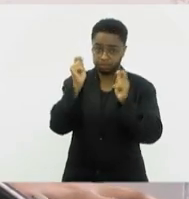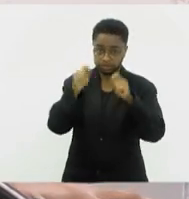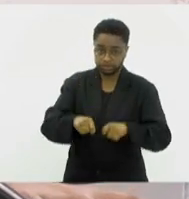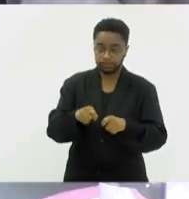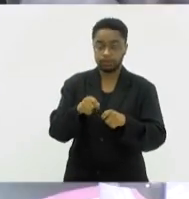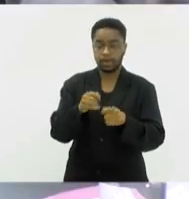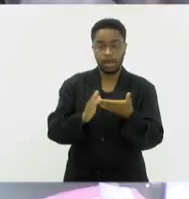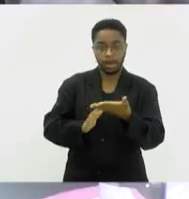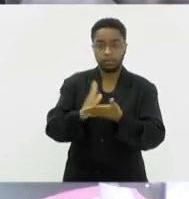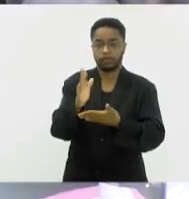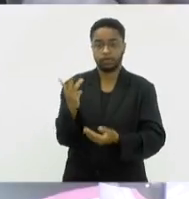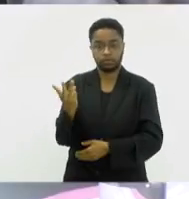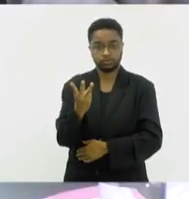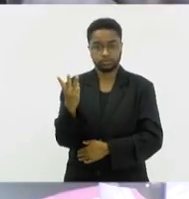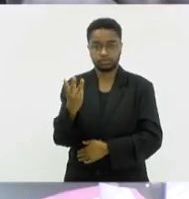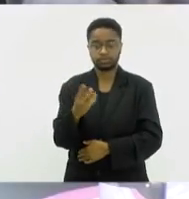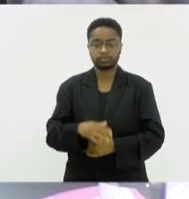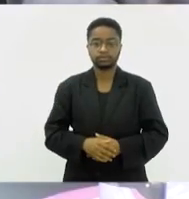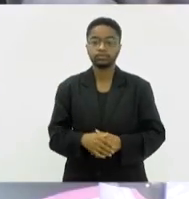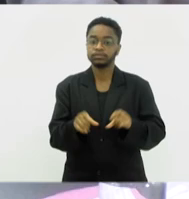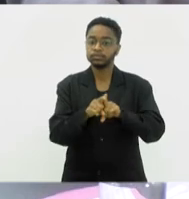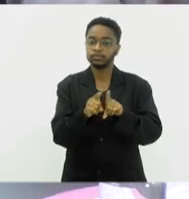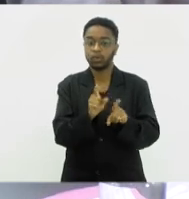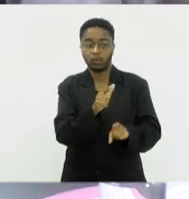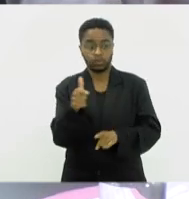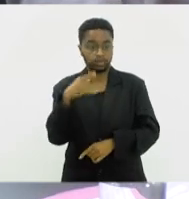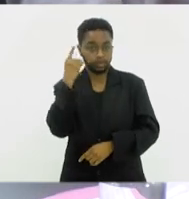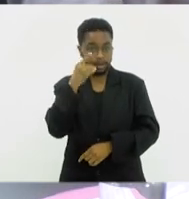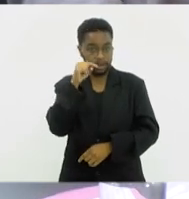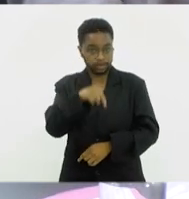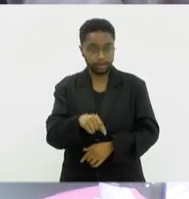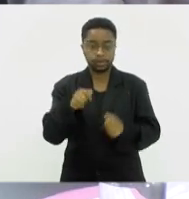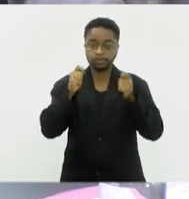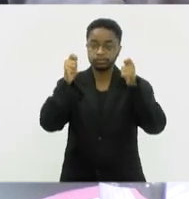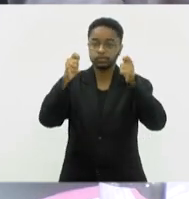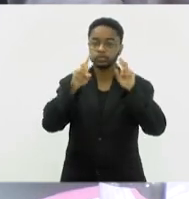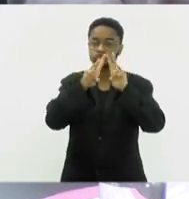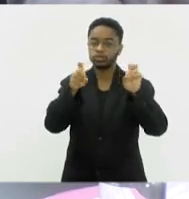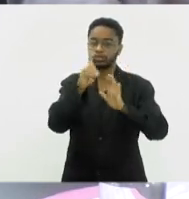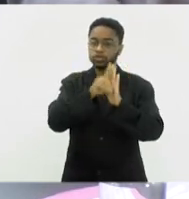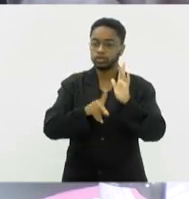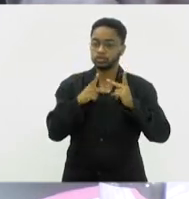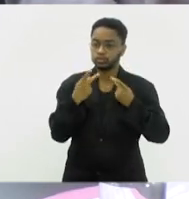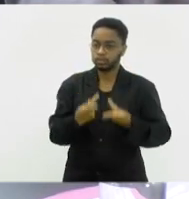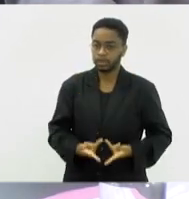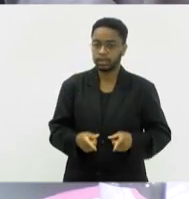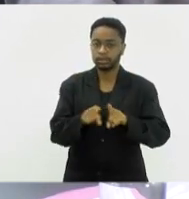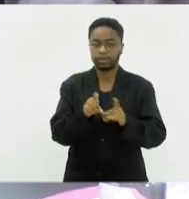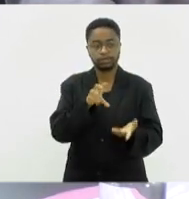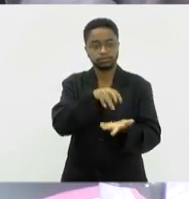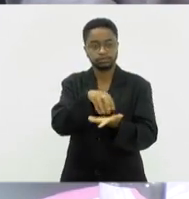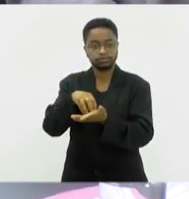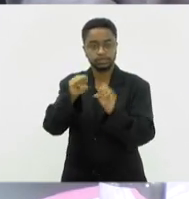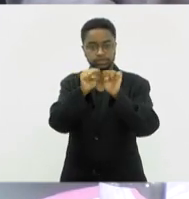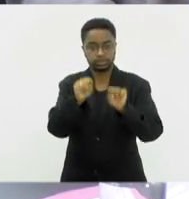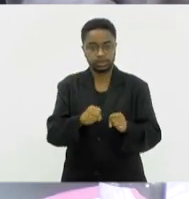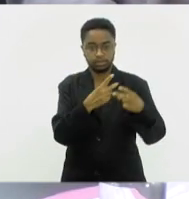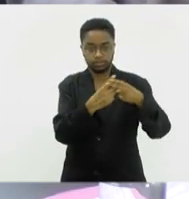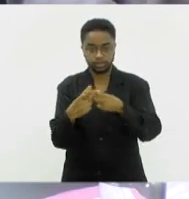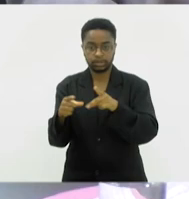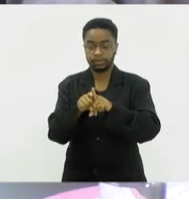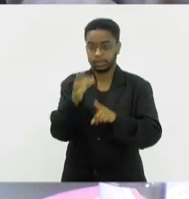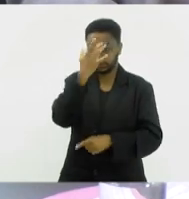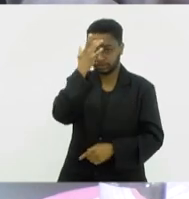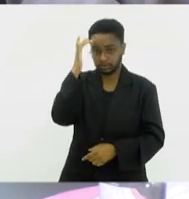Inclusive outros deputados dessa casa que fazem a militância relacionada aos direitos humanos, às unidades prisionais, à saúde